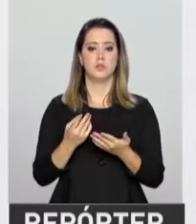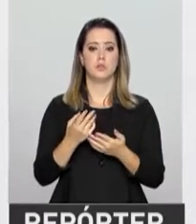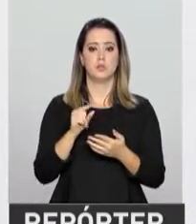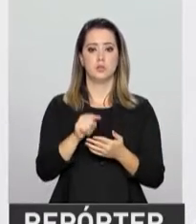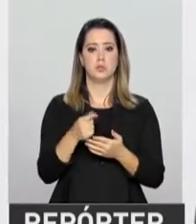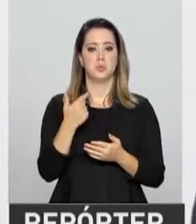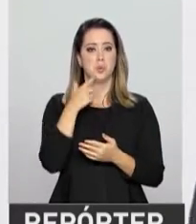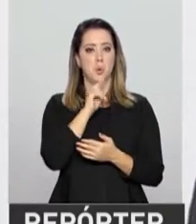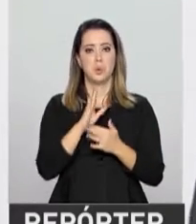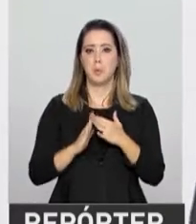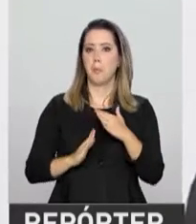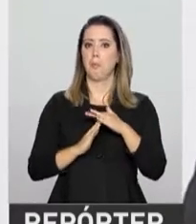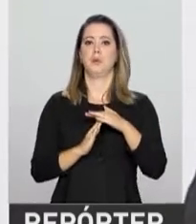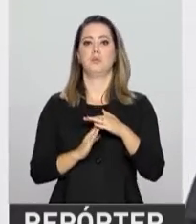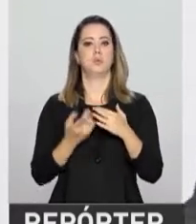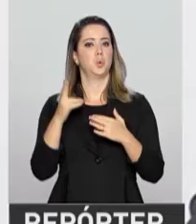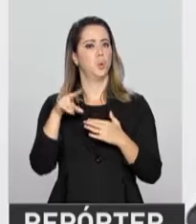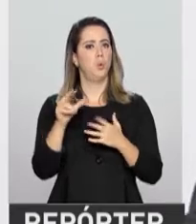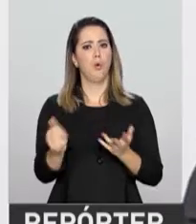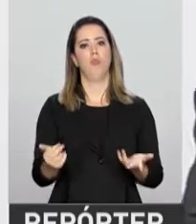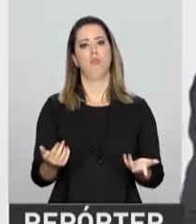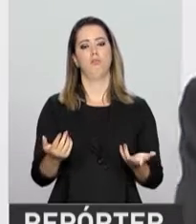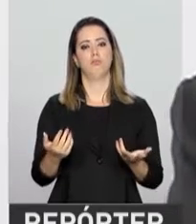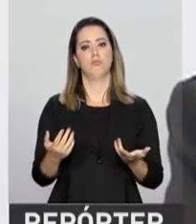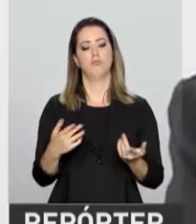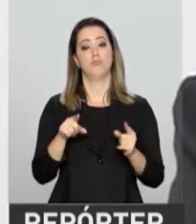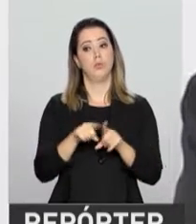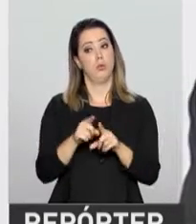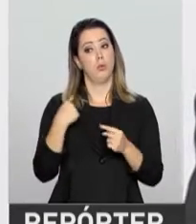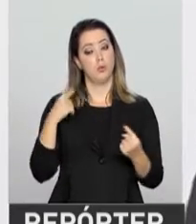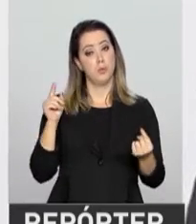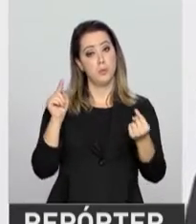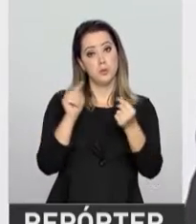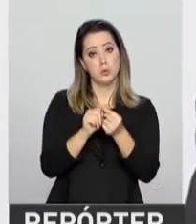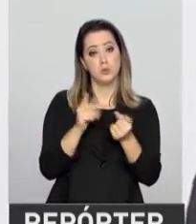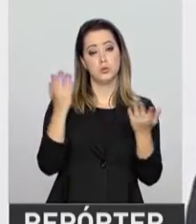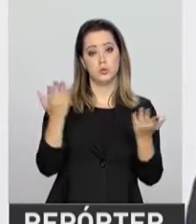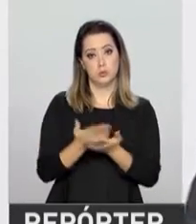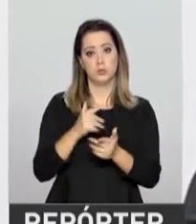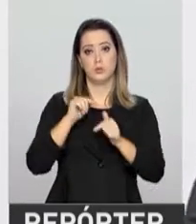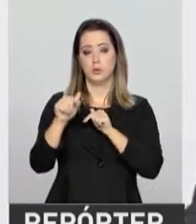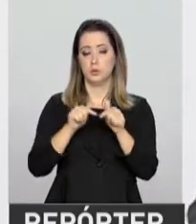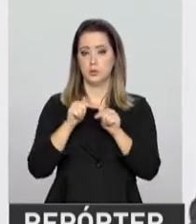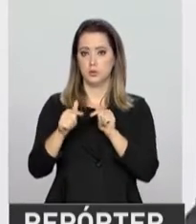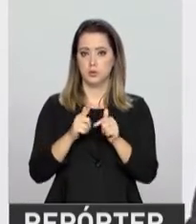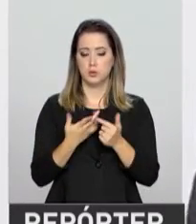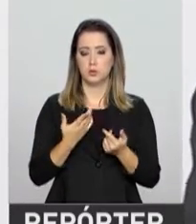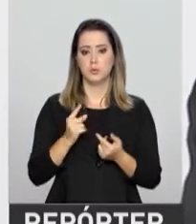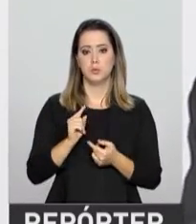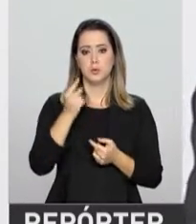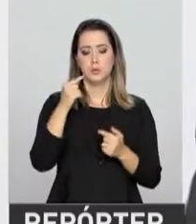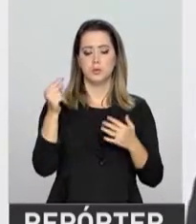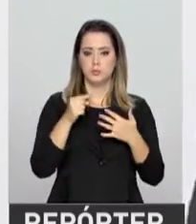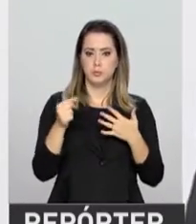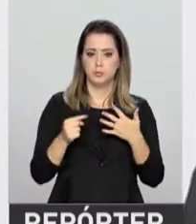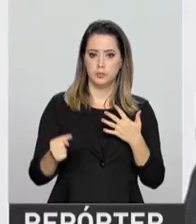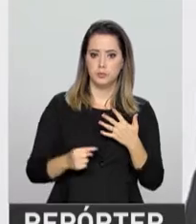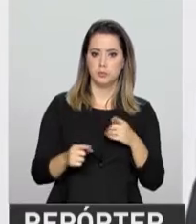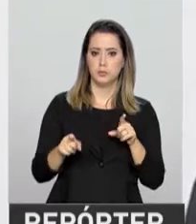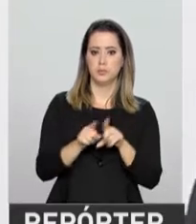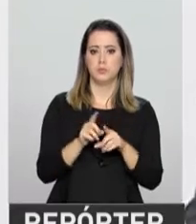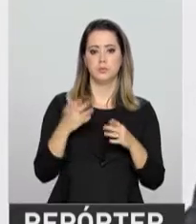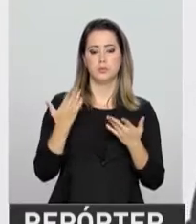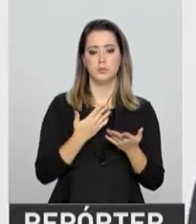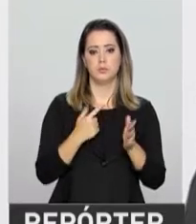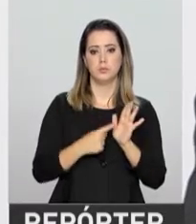sendo atingido. E uma das metas com as quais nós estamos trabalhando, e algumas dessas medidas que estão sendo anunciadas